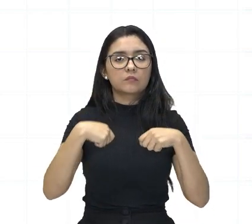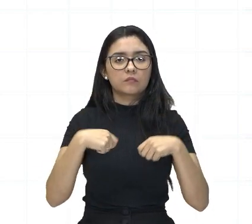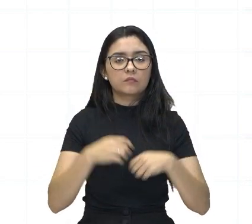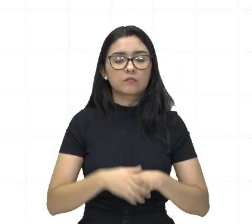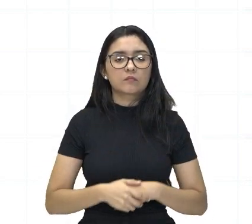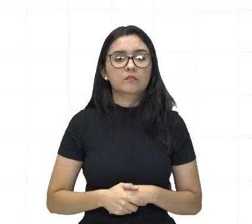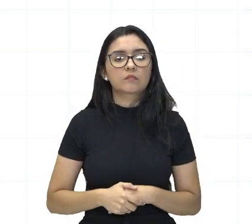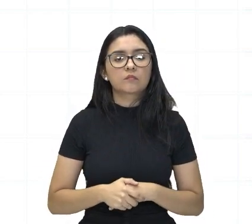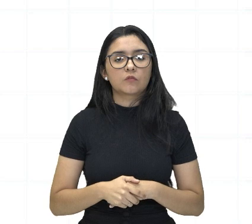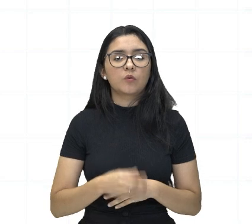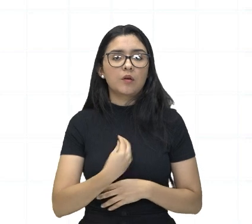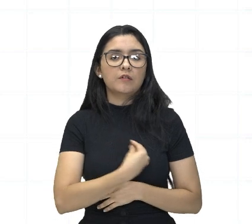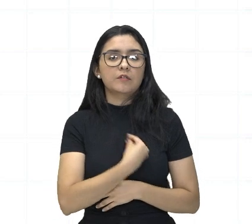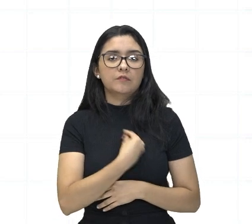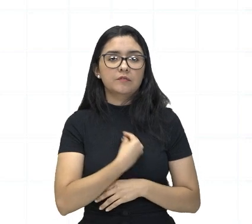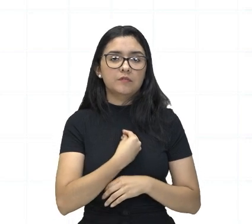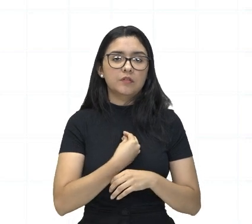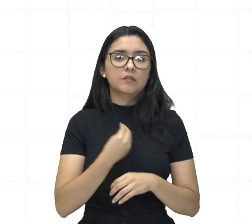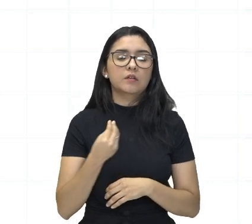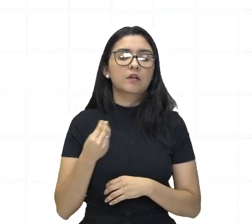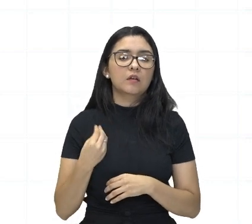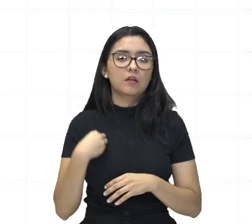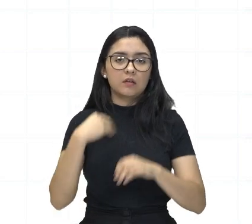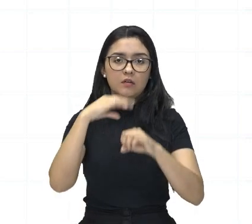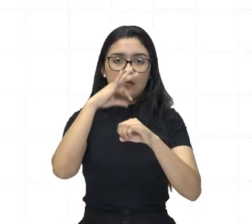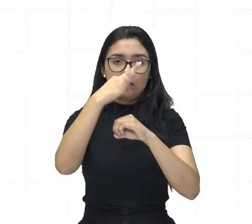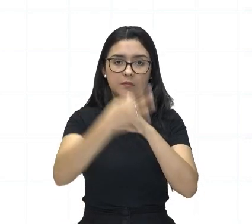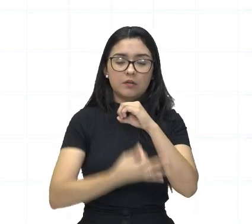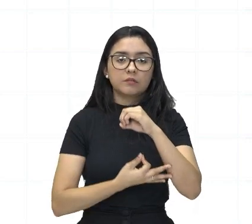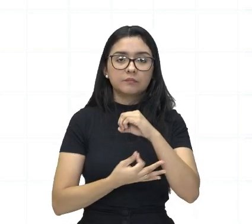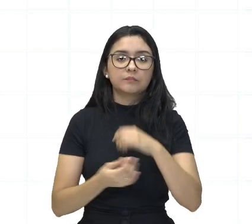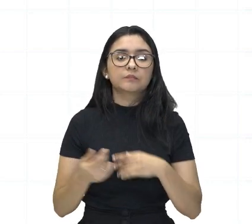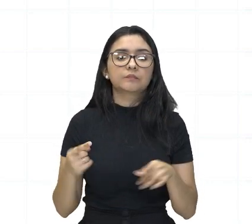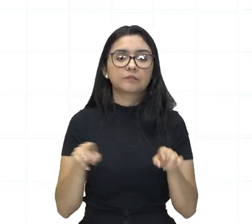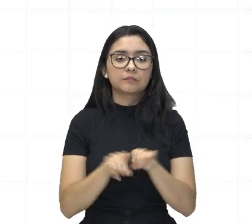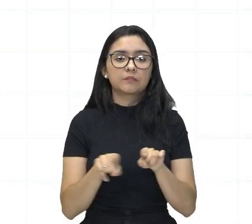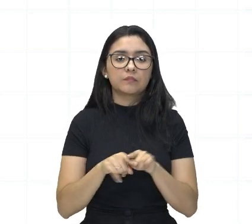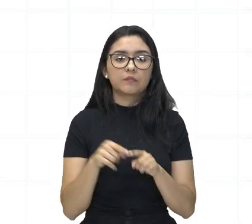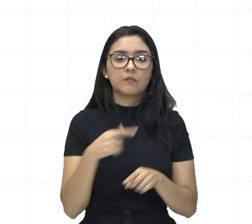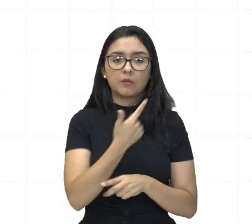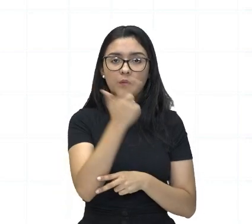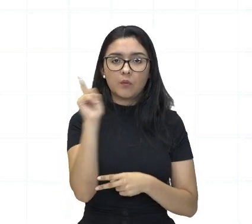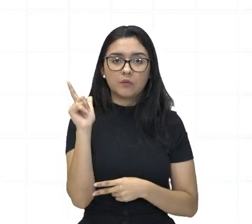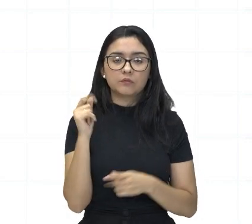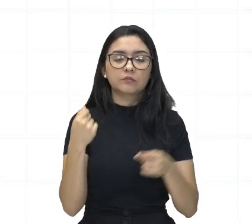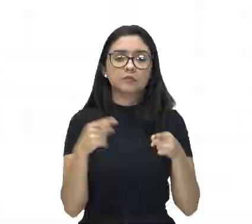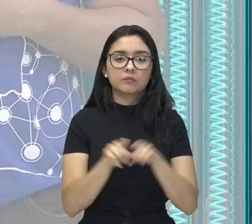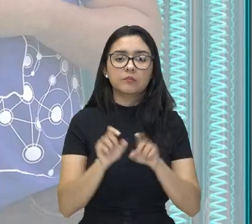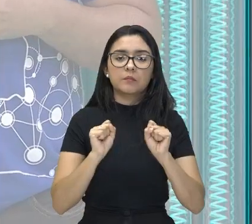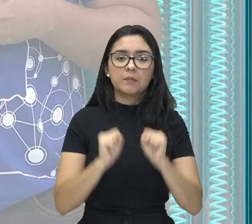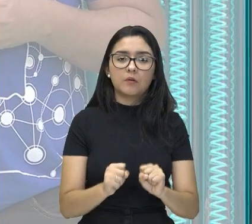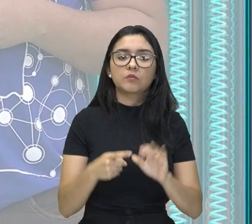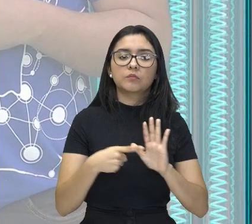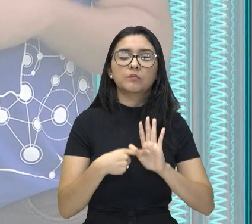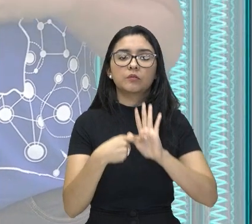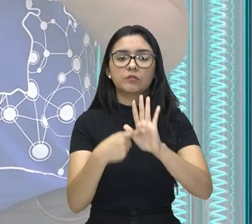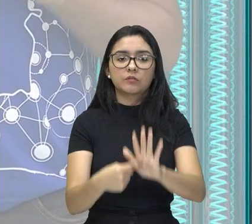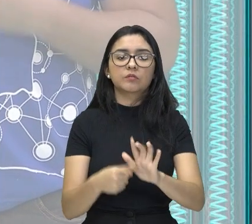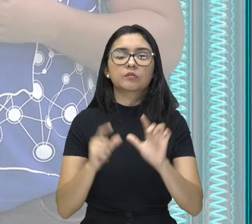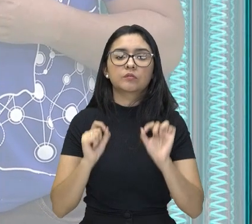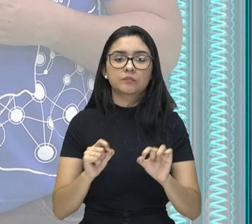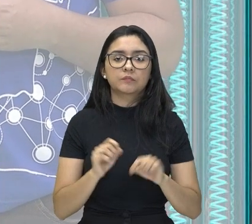a colonização do planeta vermelho. Ok? Outros operadores argumentativos também podem indicar para a gente